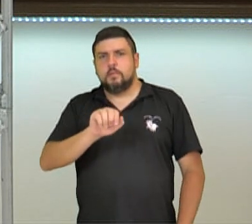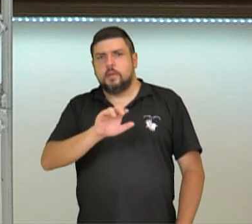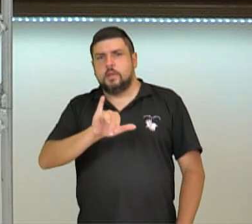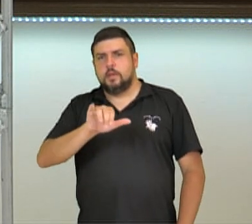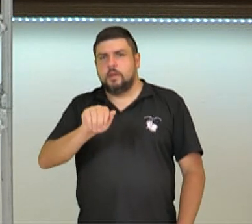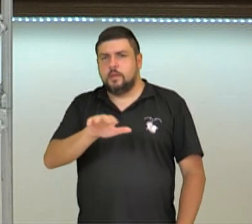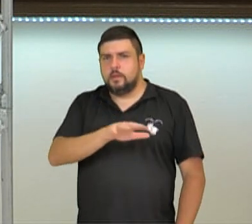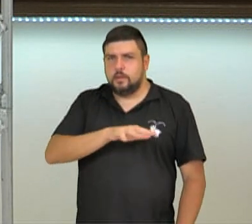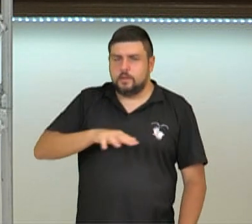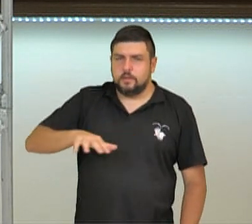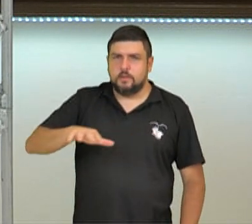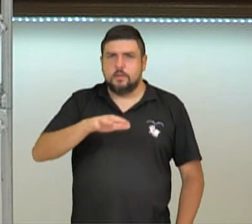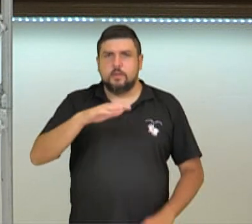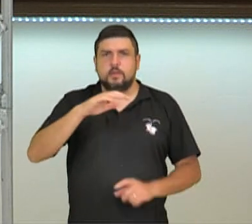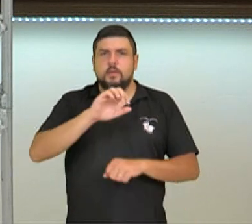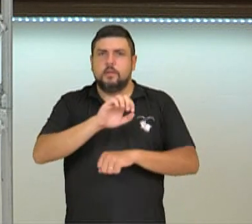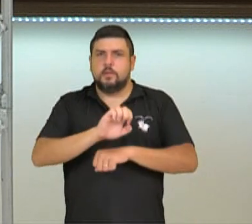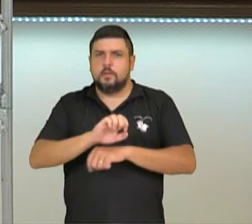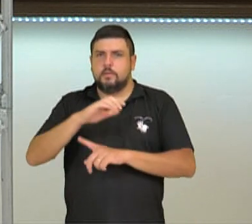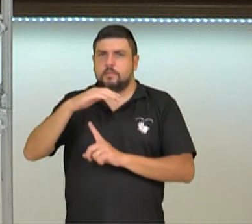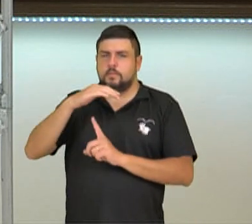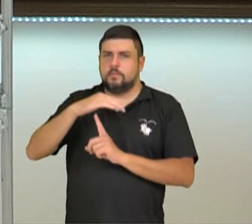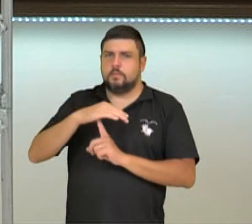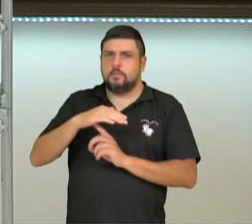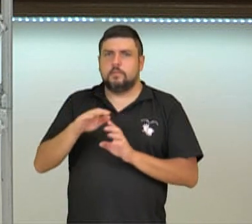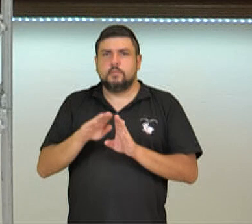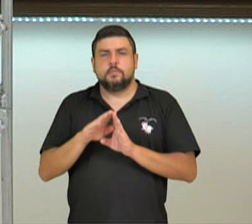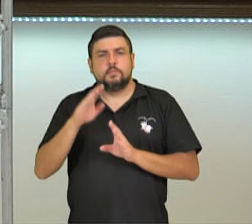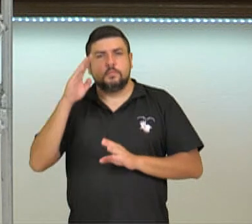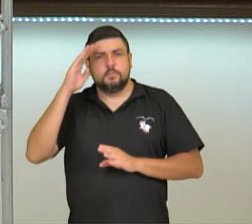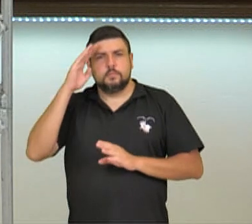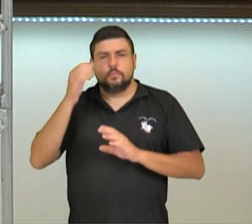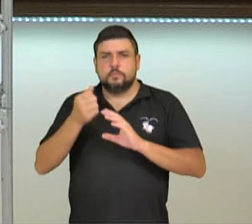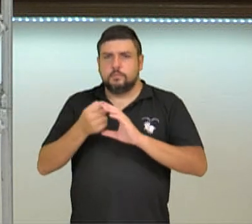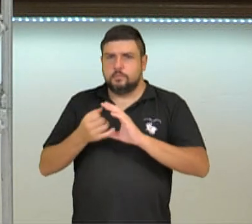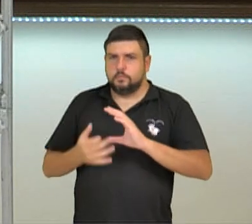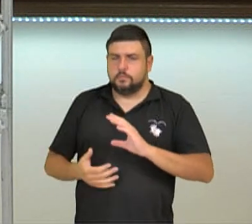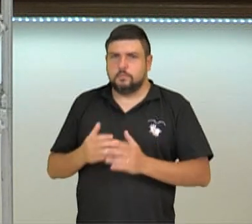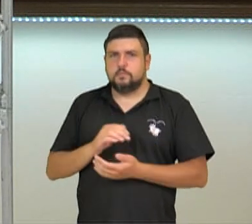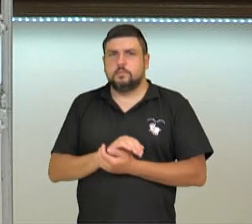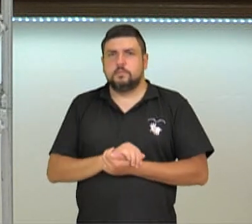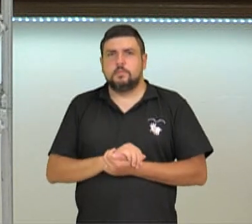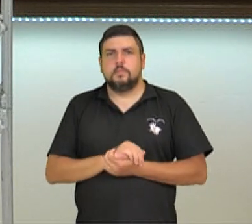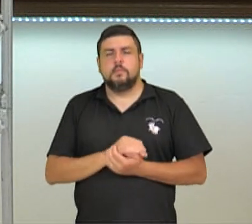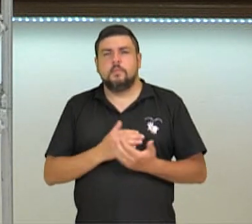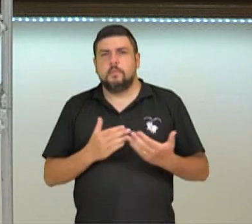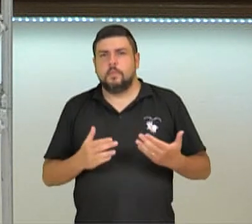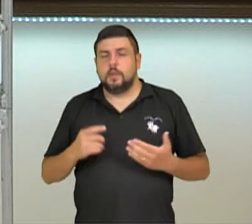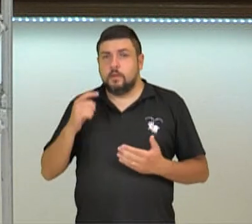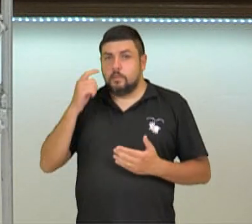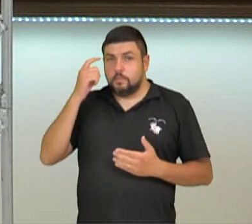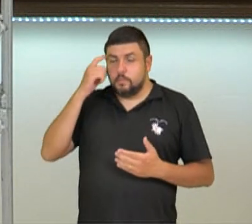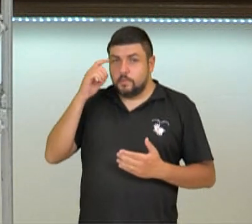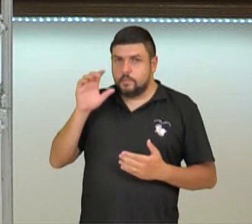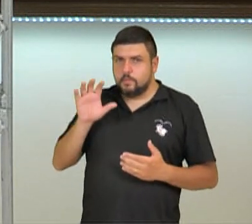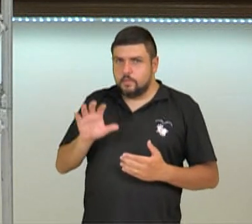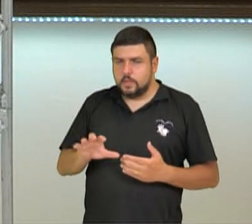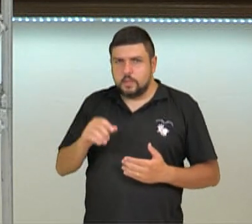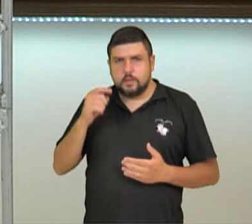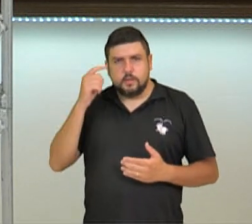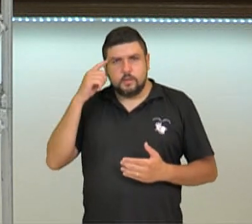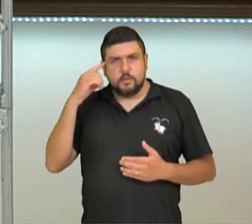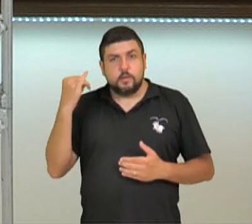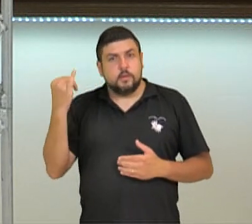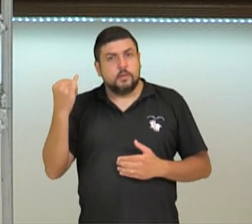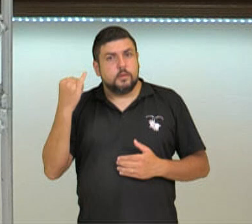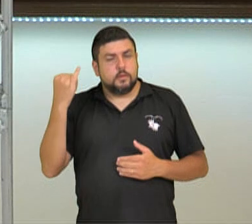do Paraná e as suas principais características. Então, pensando nisso, nessa importância